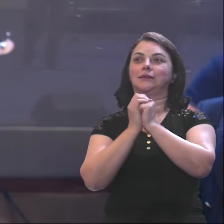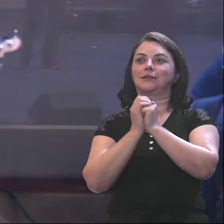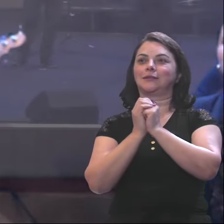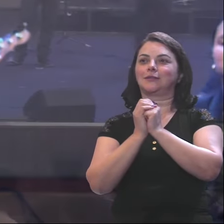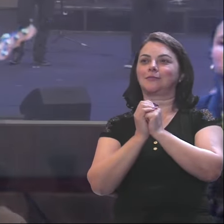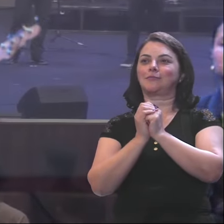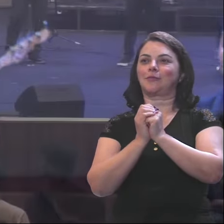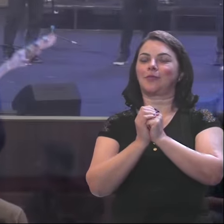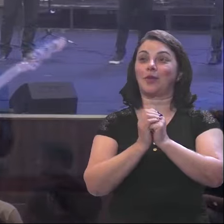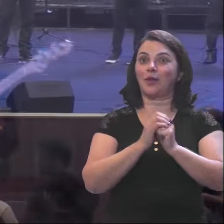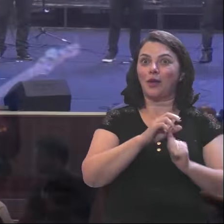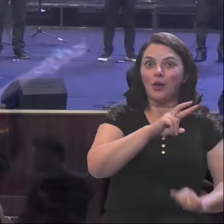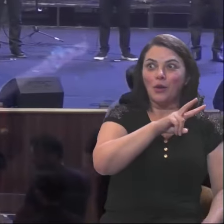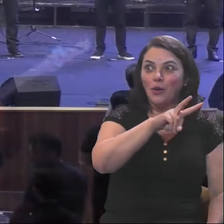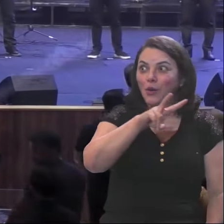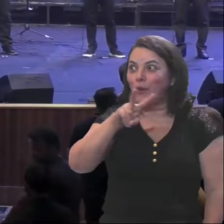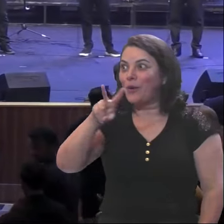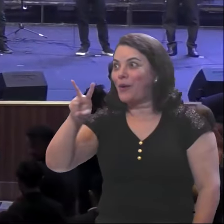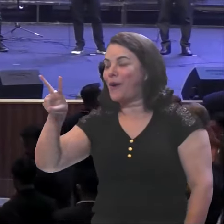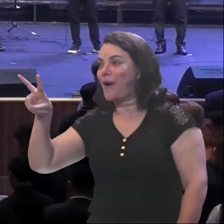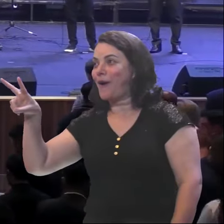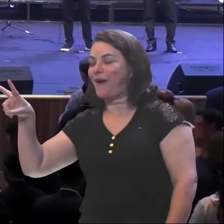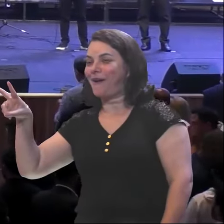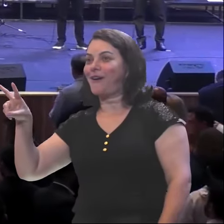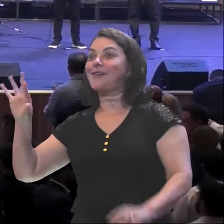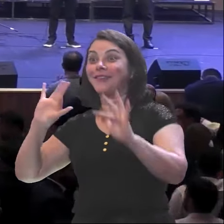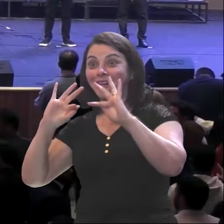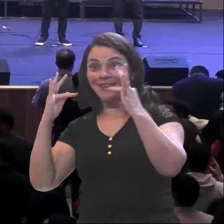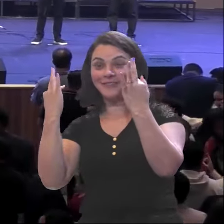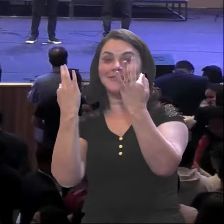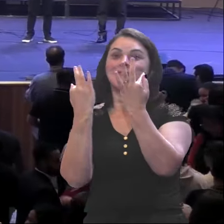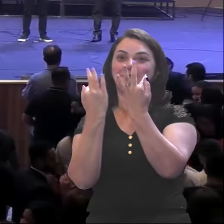trás. Olha a família na fé que vocês recebem agora.